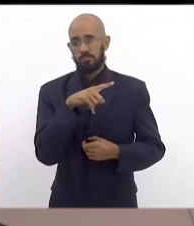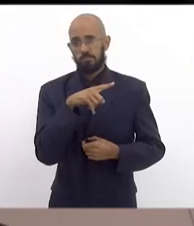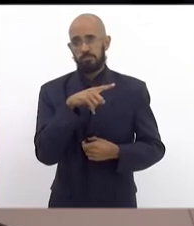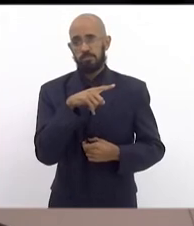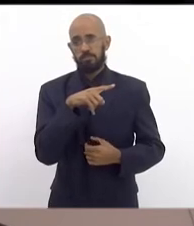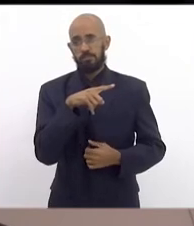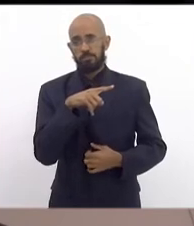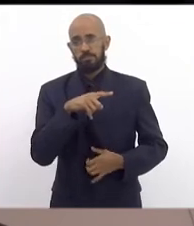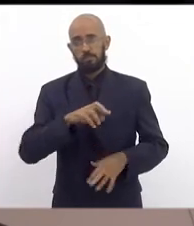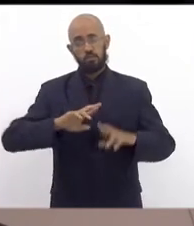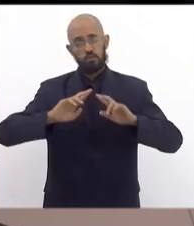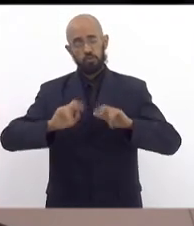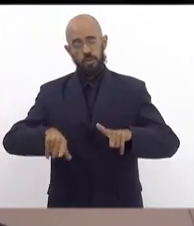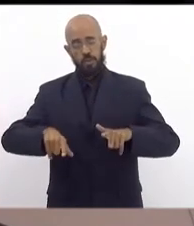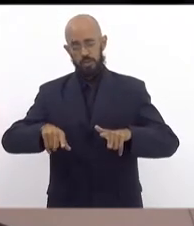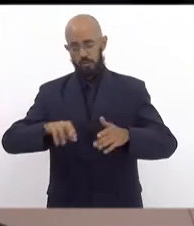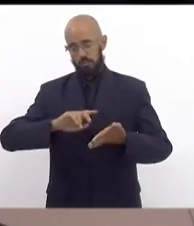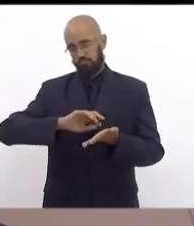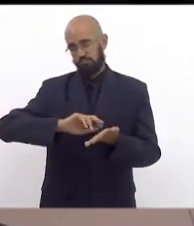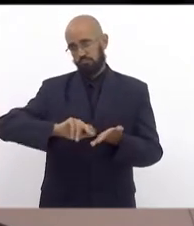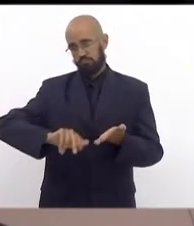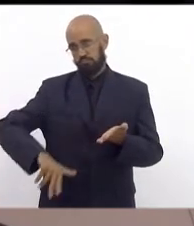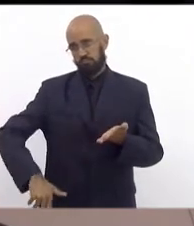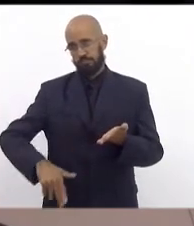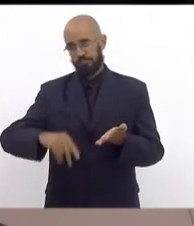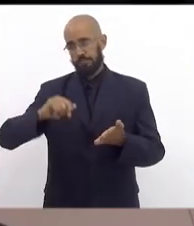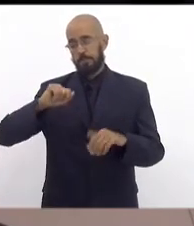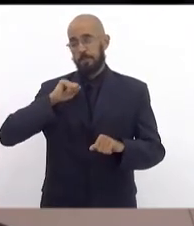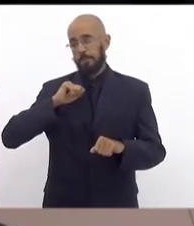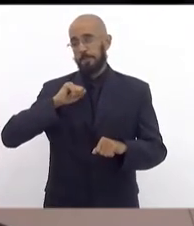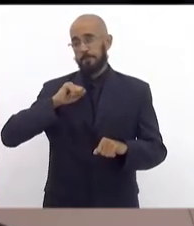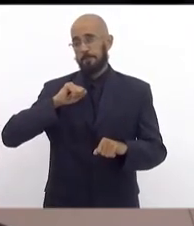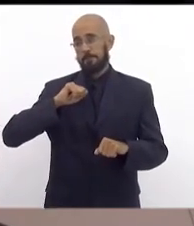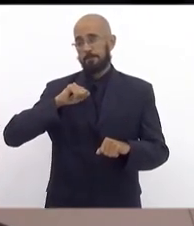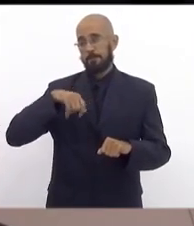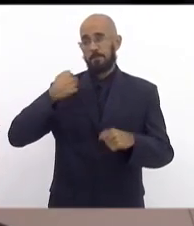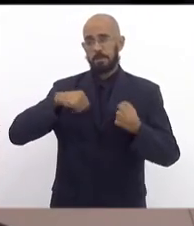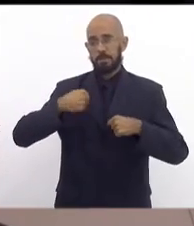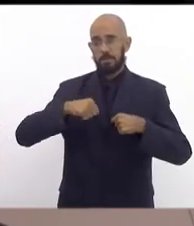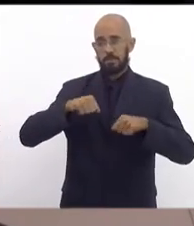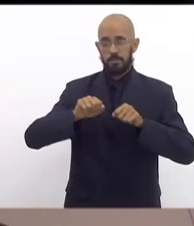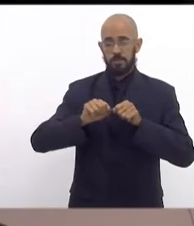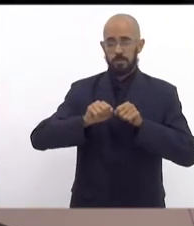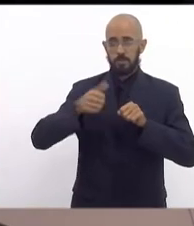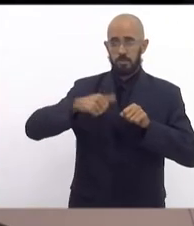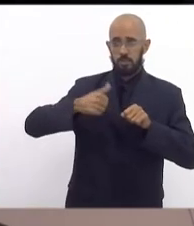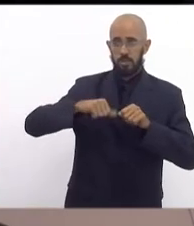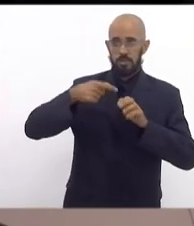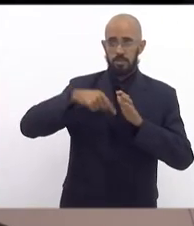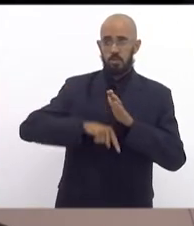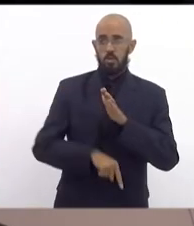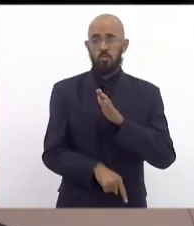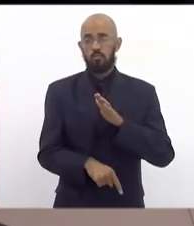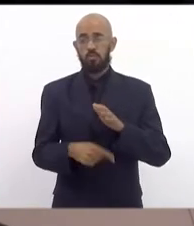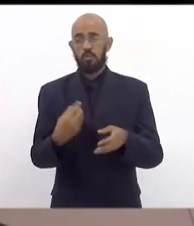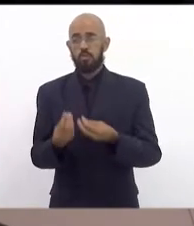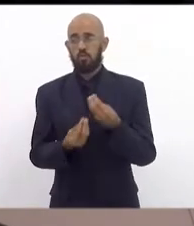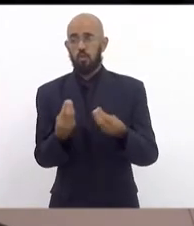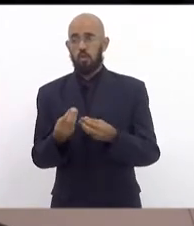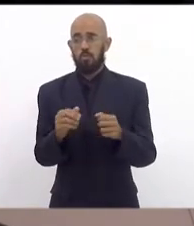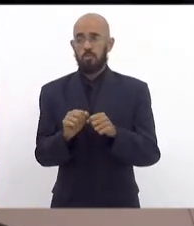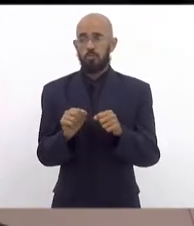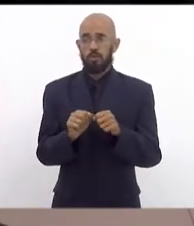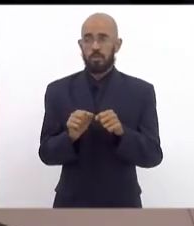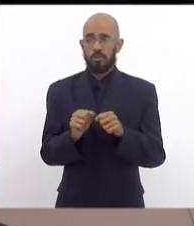e é muito diferente de uma da outra uma das pessoas tem que fazer uma análise profunda as vezes do de como